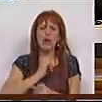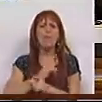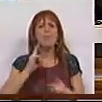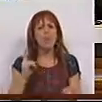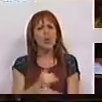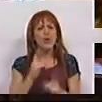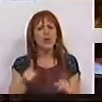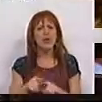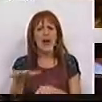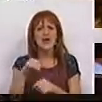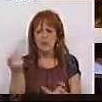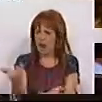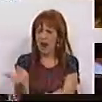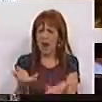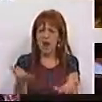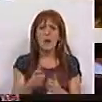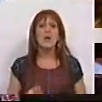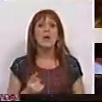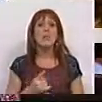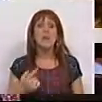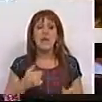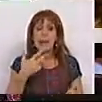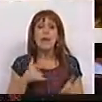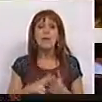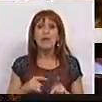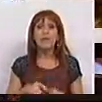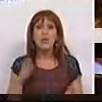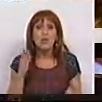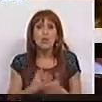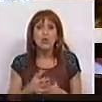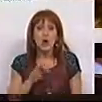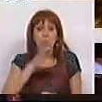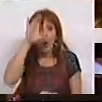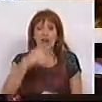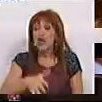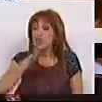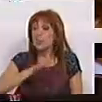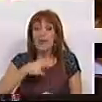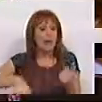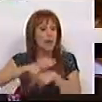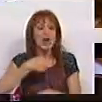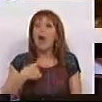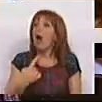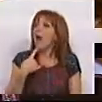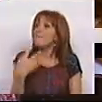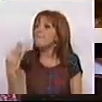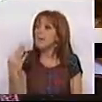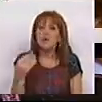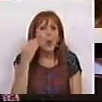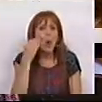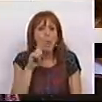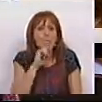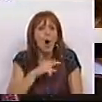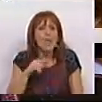porque é que a situação chegou a este ponto. Porque, na verdade, bastava o senhor ministro explicar-nos, para nós percebermos como é